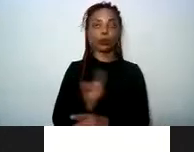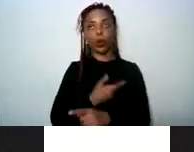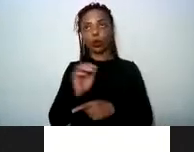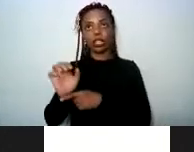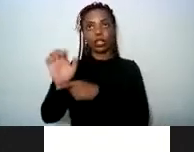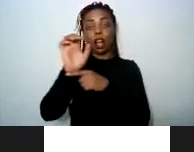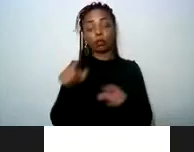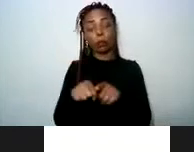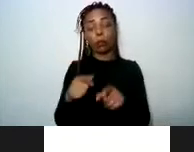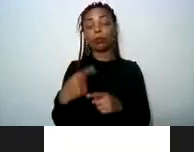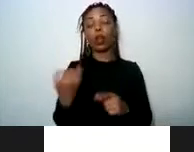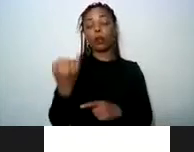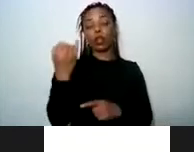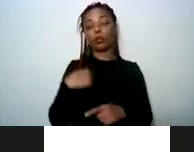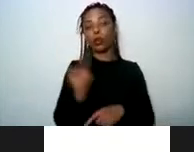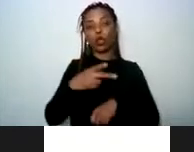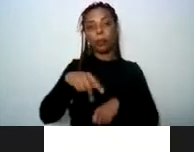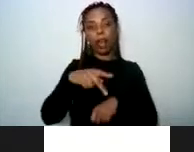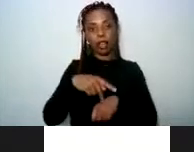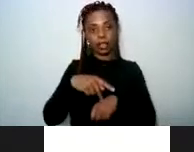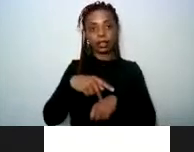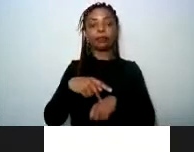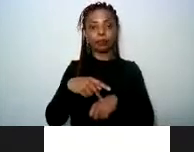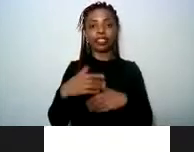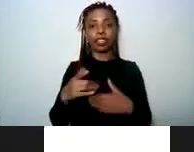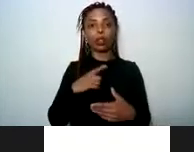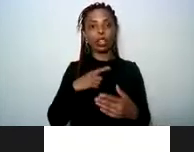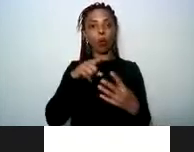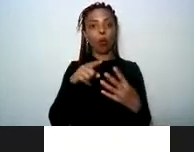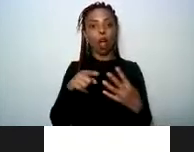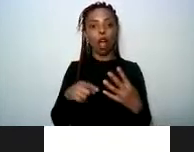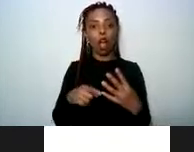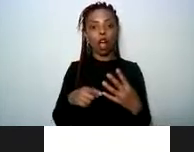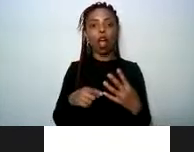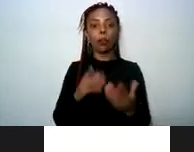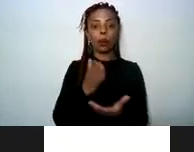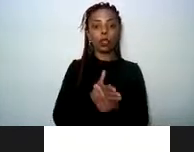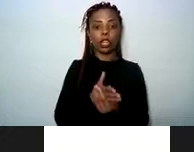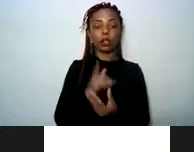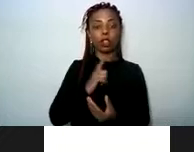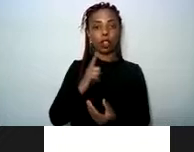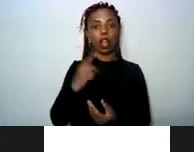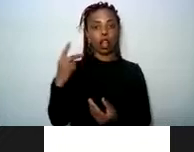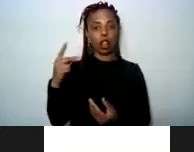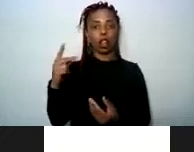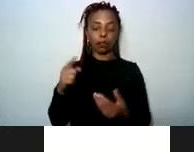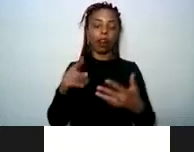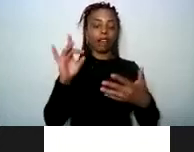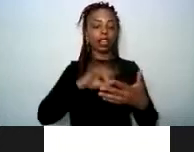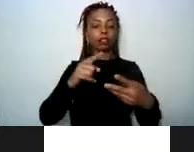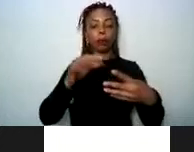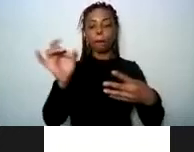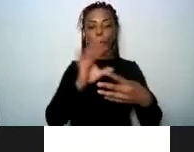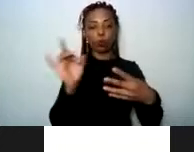país. Então a gente tem quatro processos que correm da biblioteca, na verdade três já finalizados e um que ainda